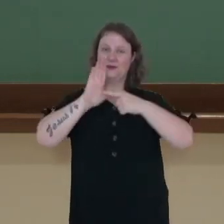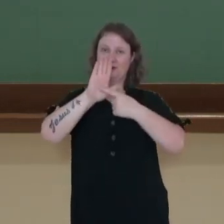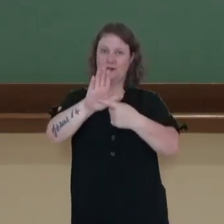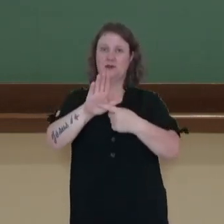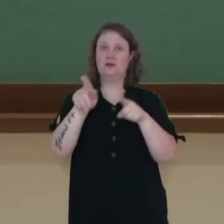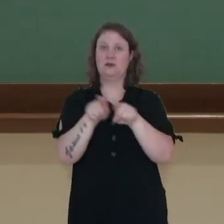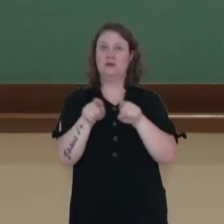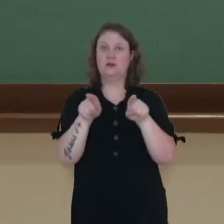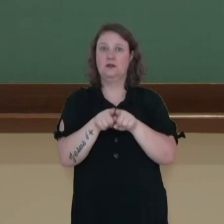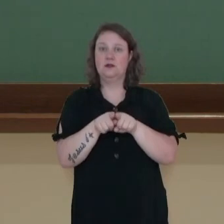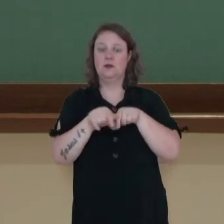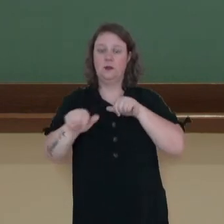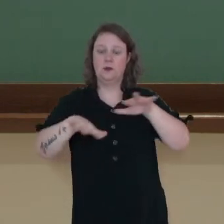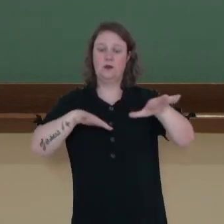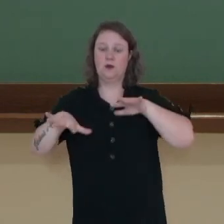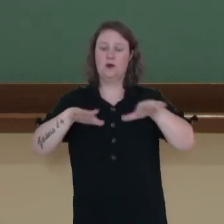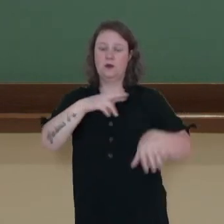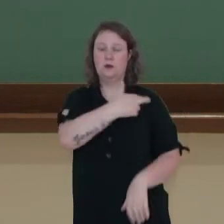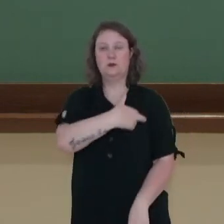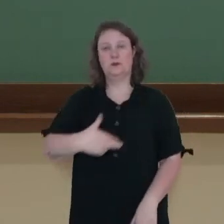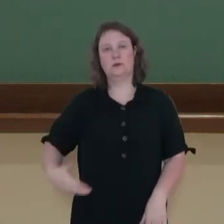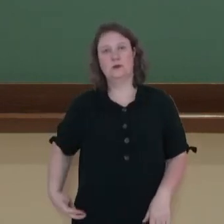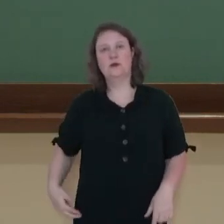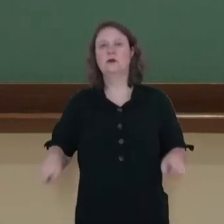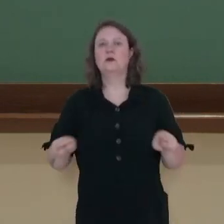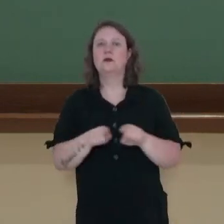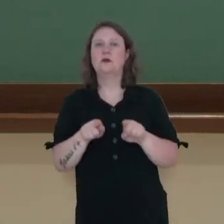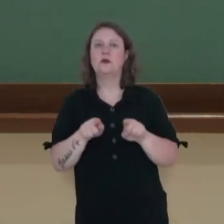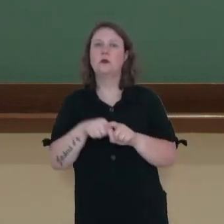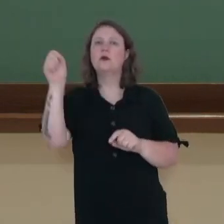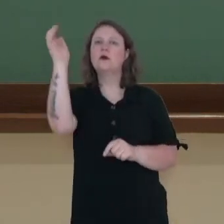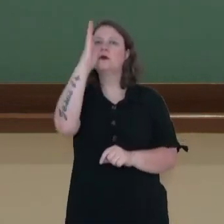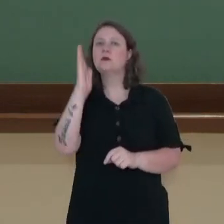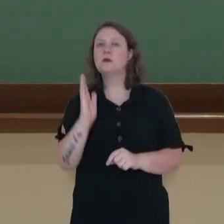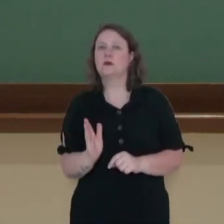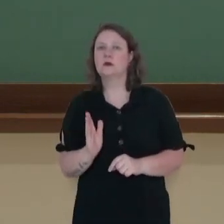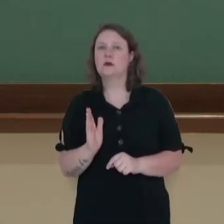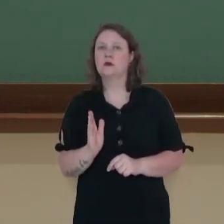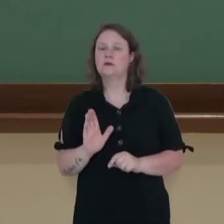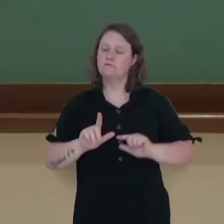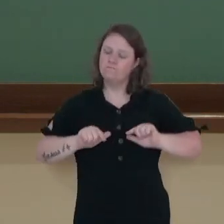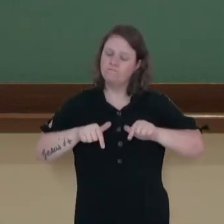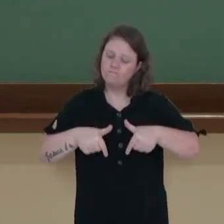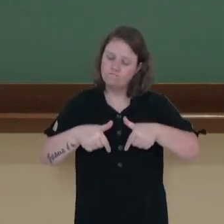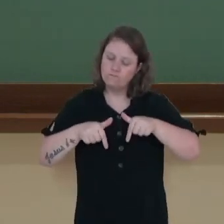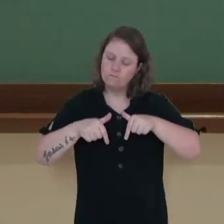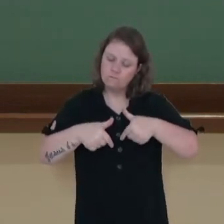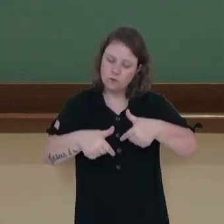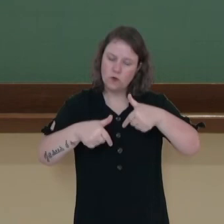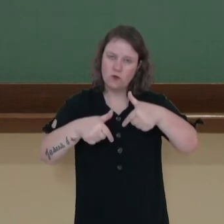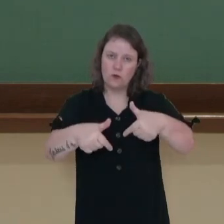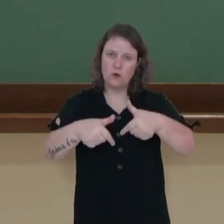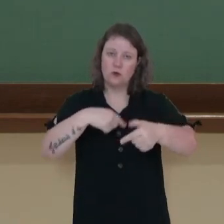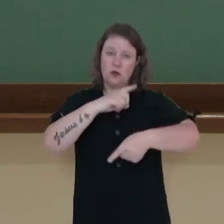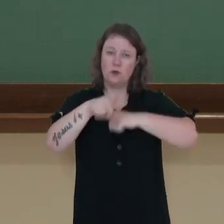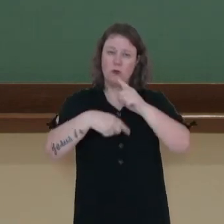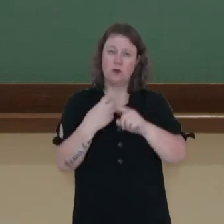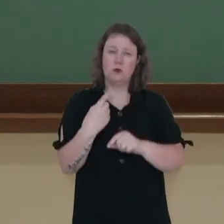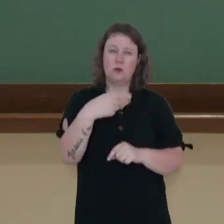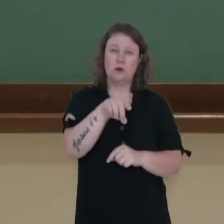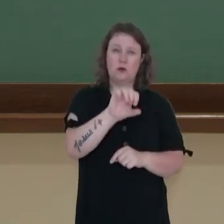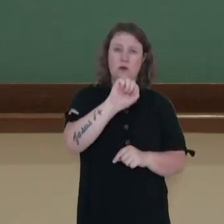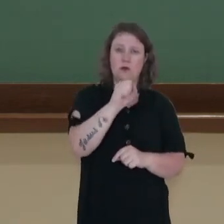movimento republicano, e esse movimento republicano no Brasil se fortalece pós 1850,